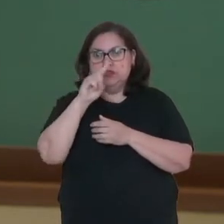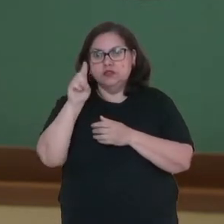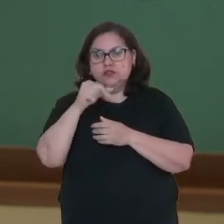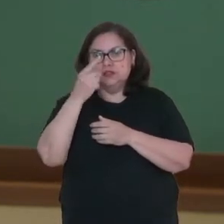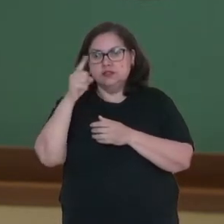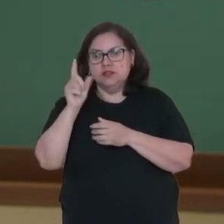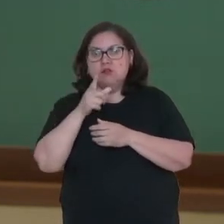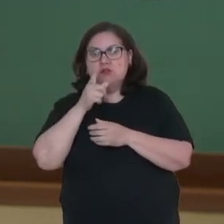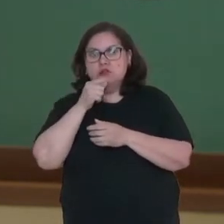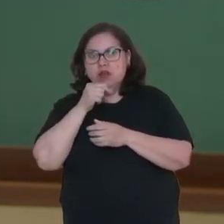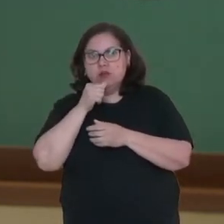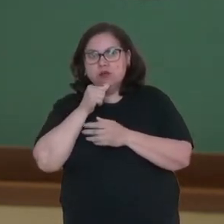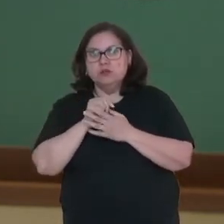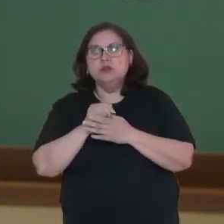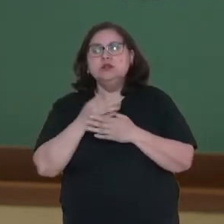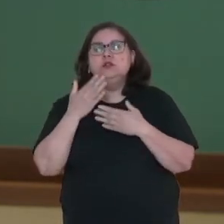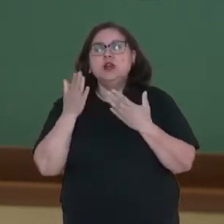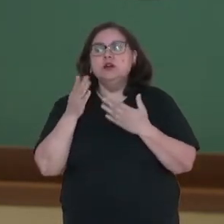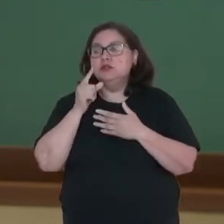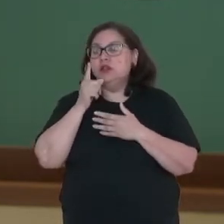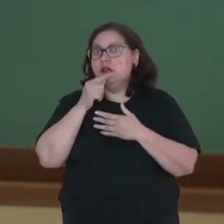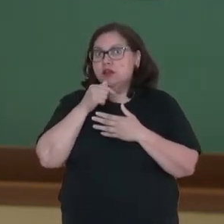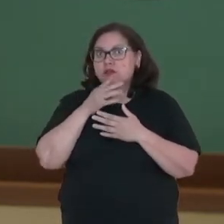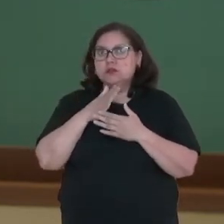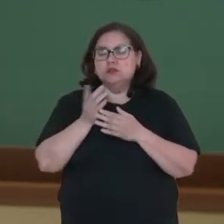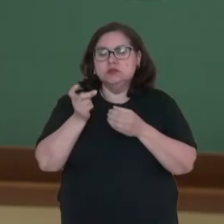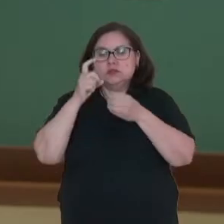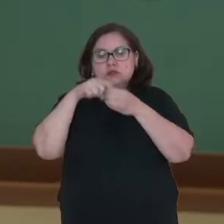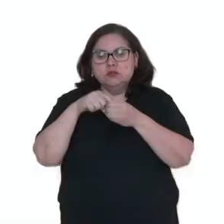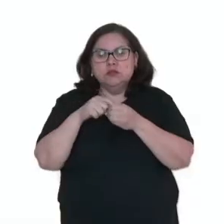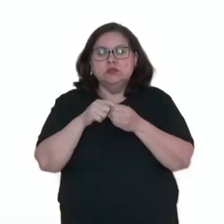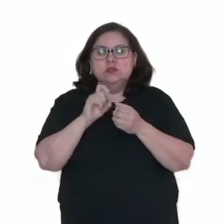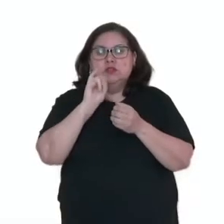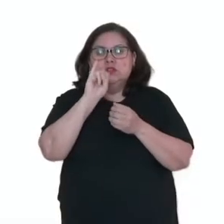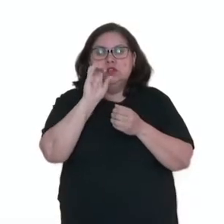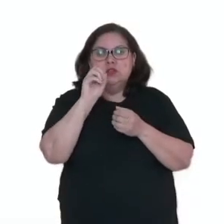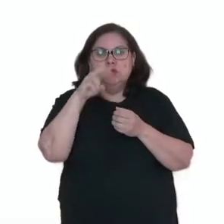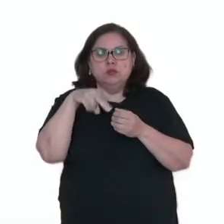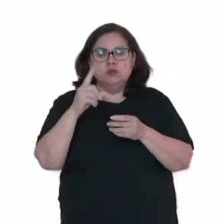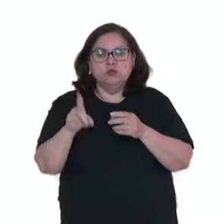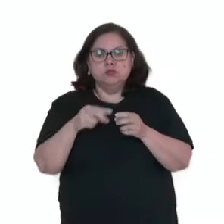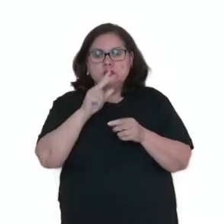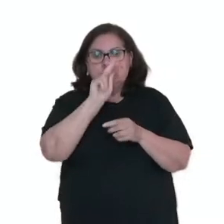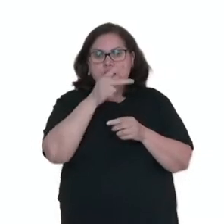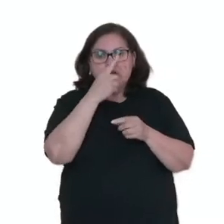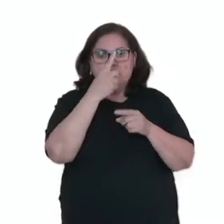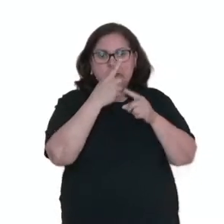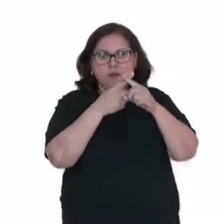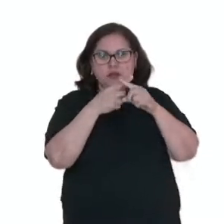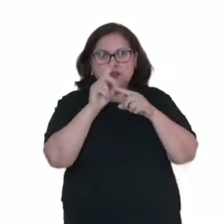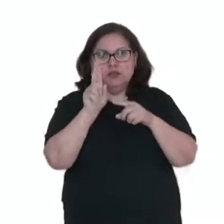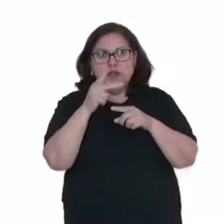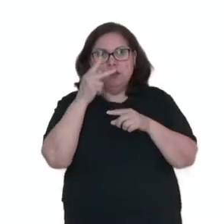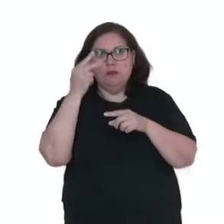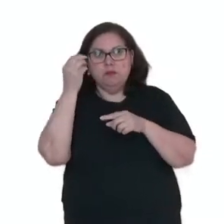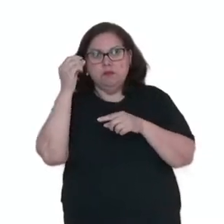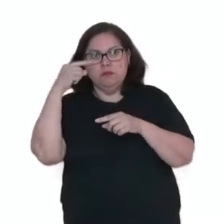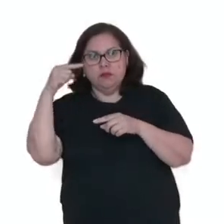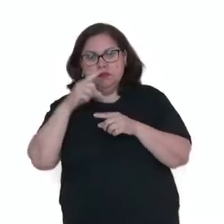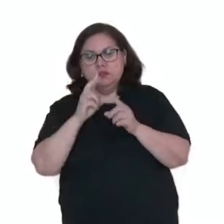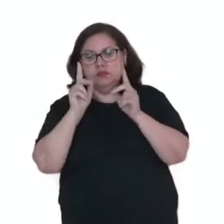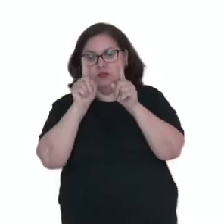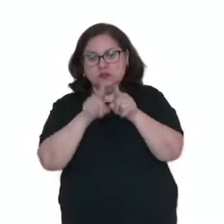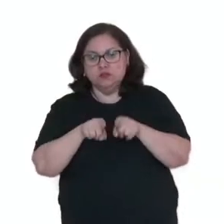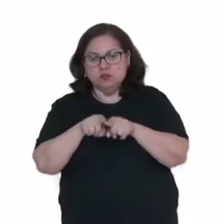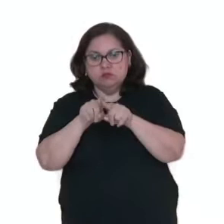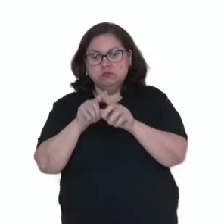da água. Na água, as concentrações de íons H+ e íons OH- são sempre iguais,